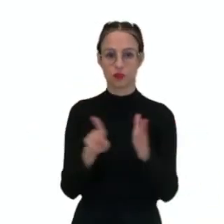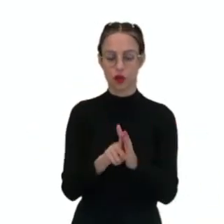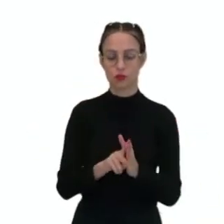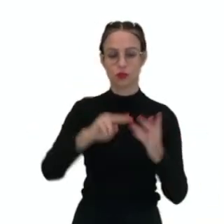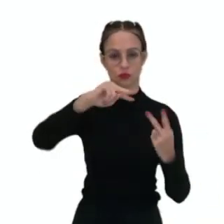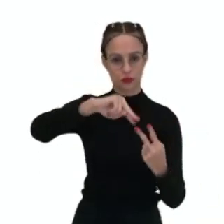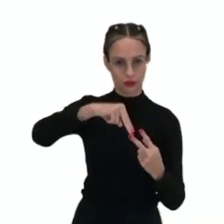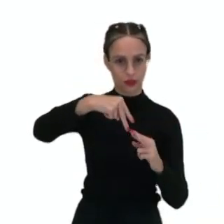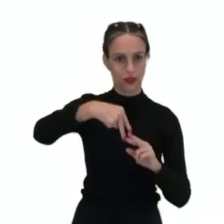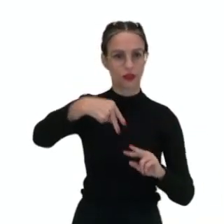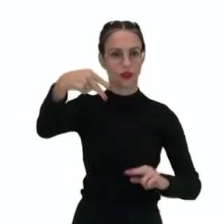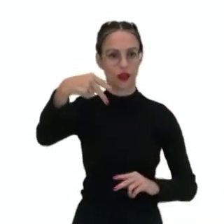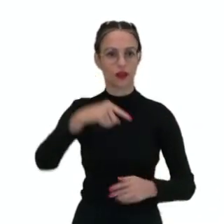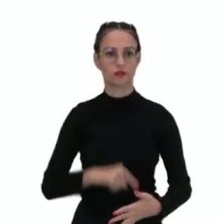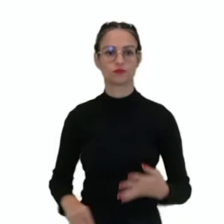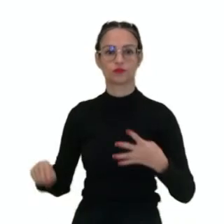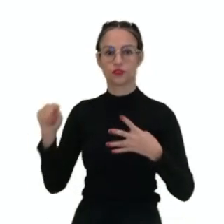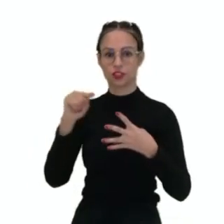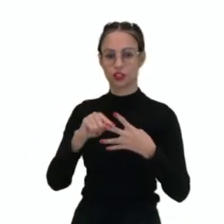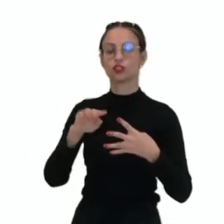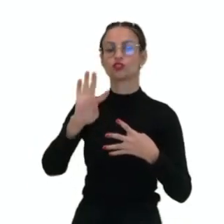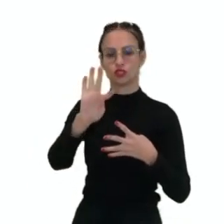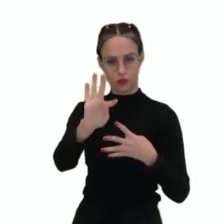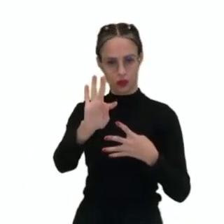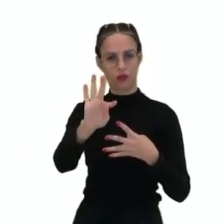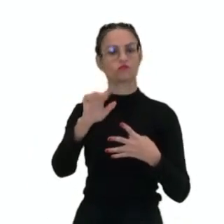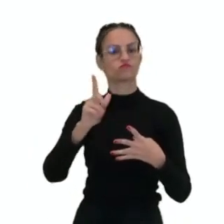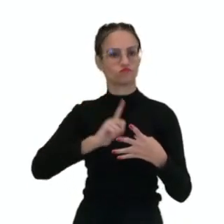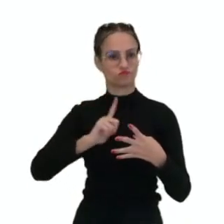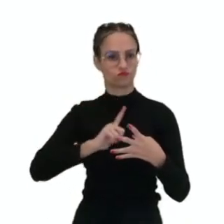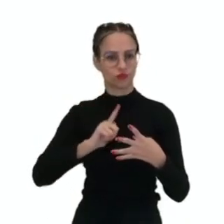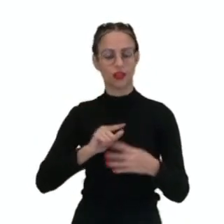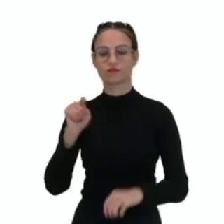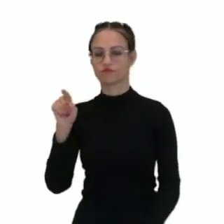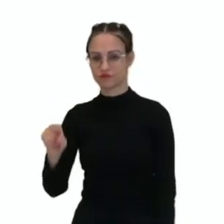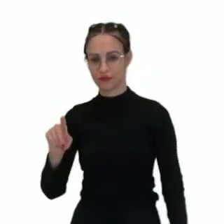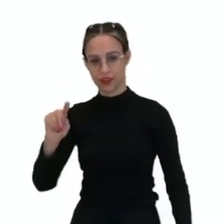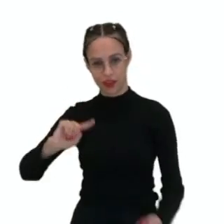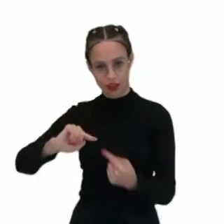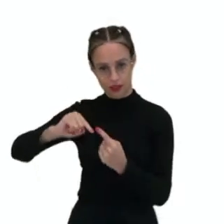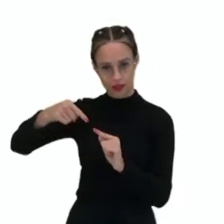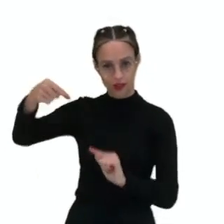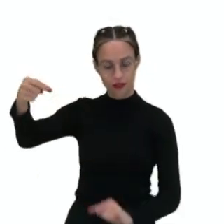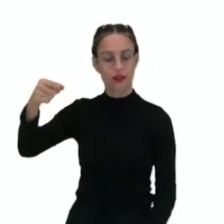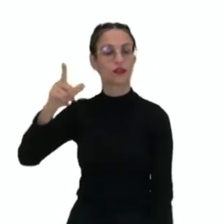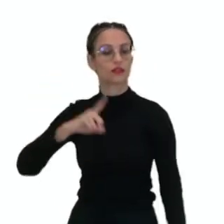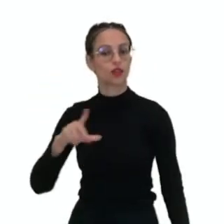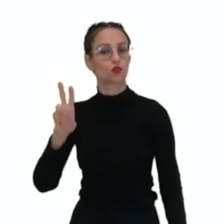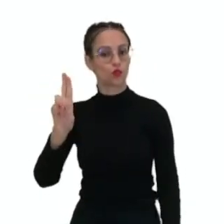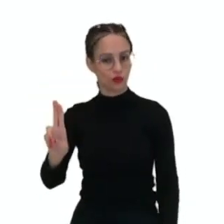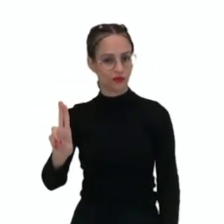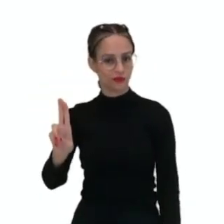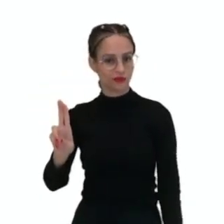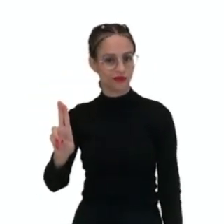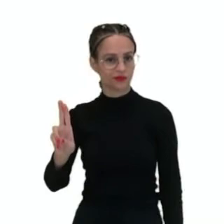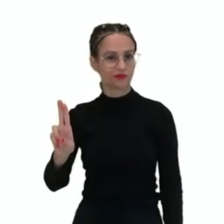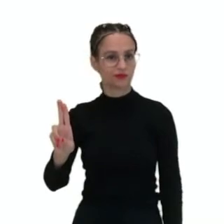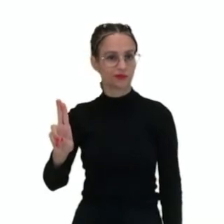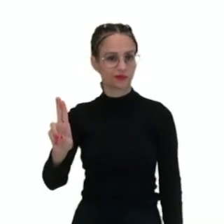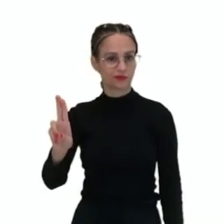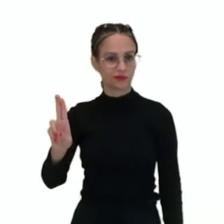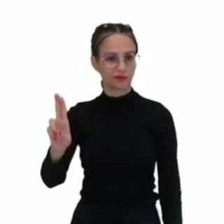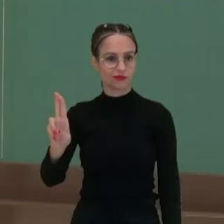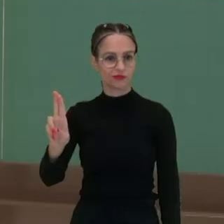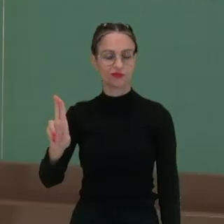no DNA tem timina e no RNA tem uracila, né?